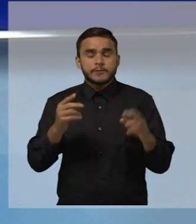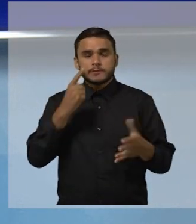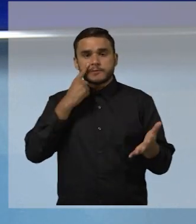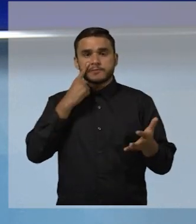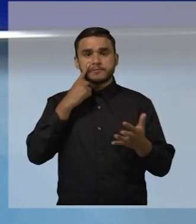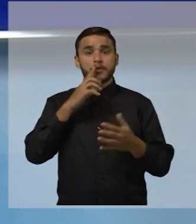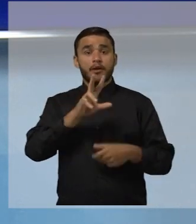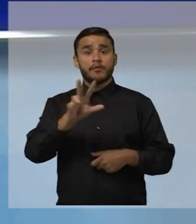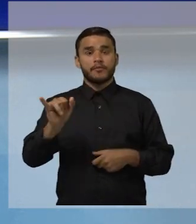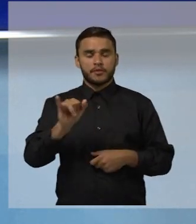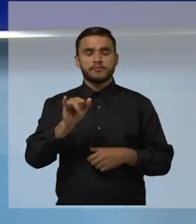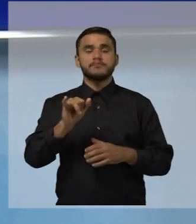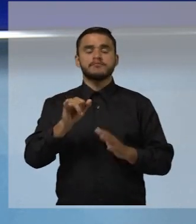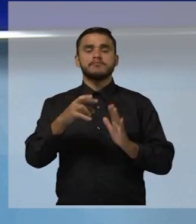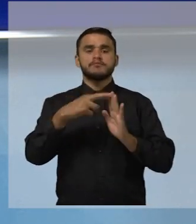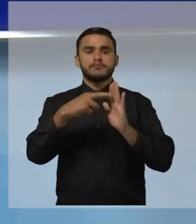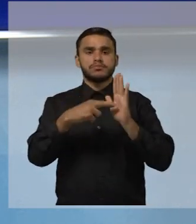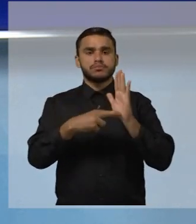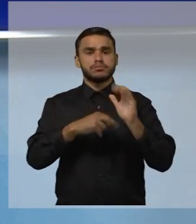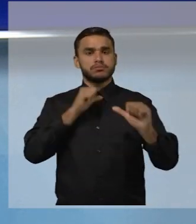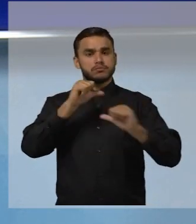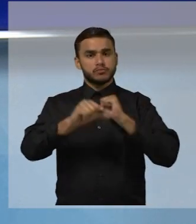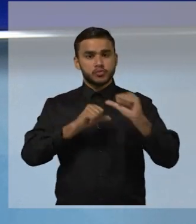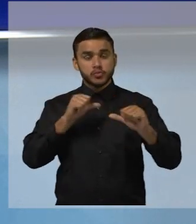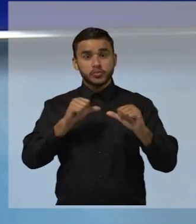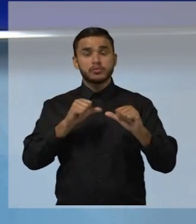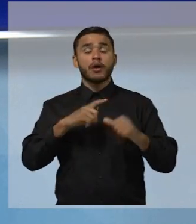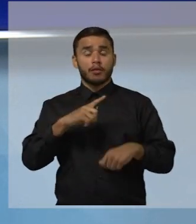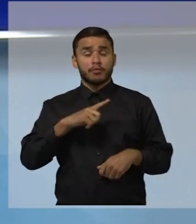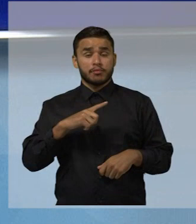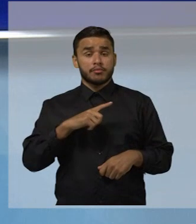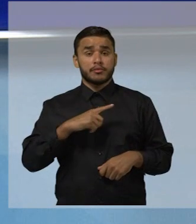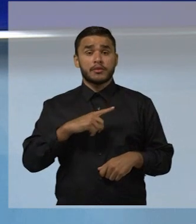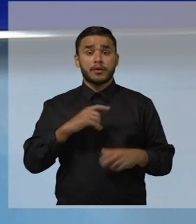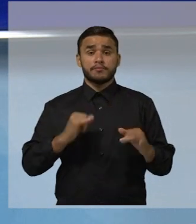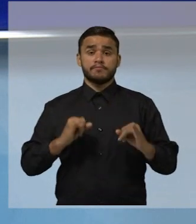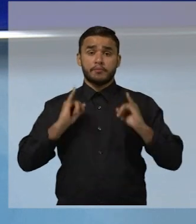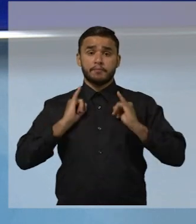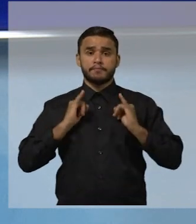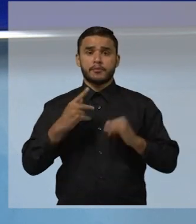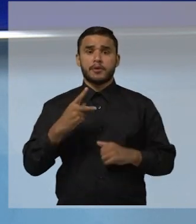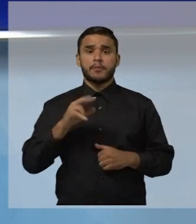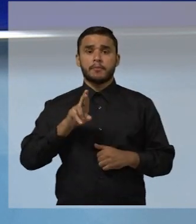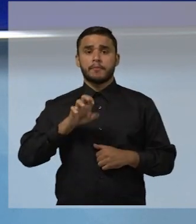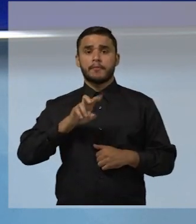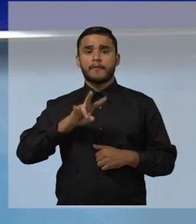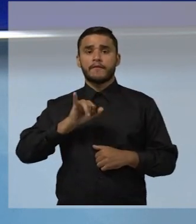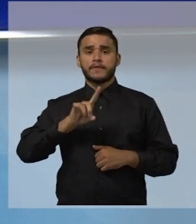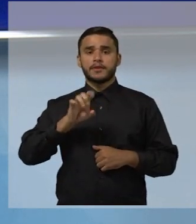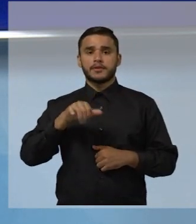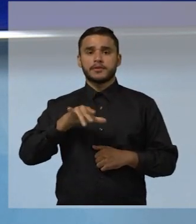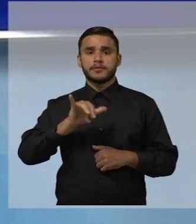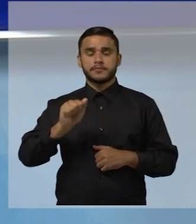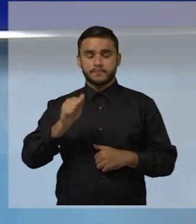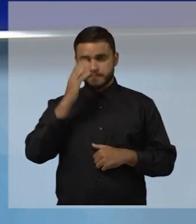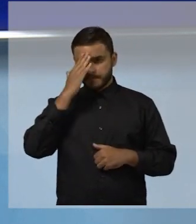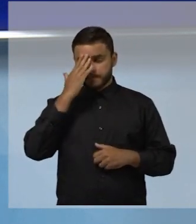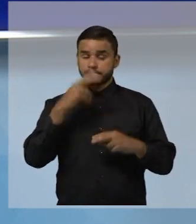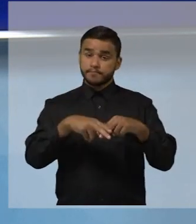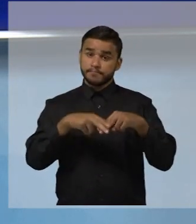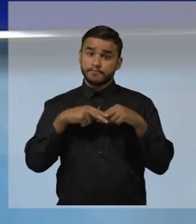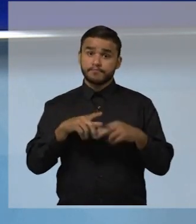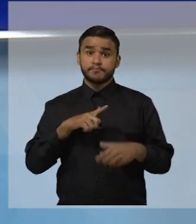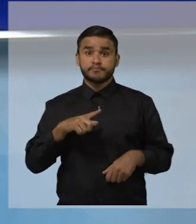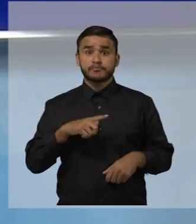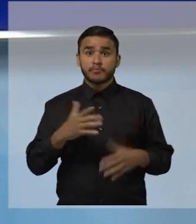reforma da Previdência, que não se conhece efetivamente de que reforma nós estamos falando. Quanto mais